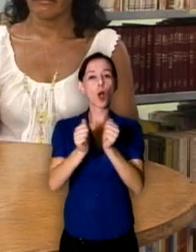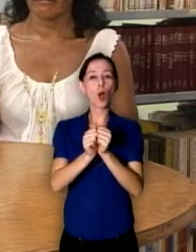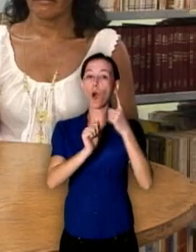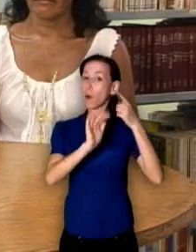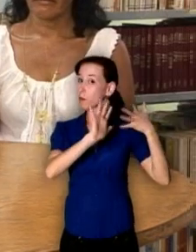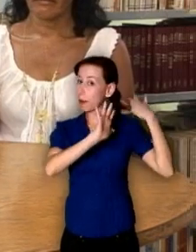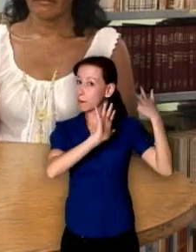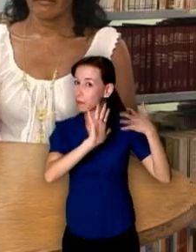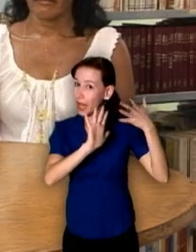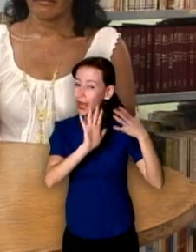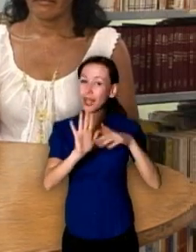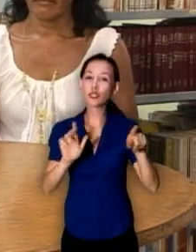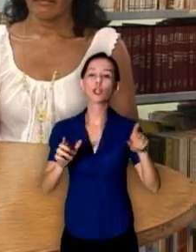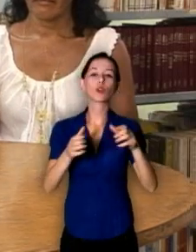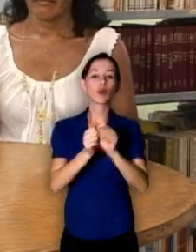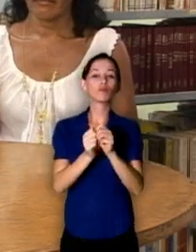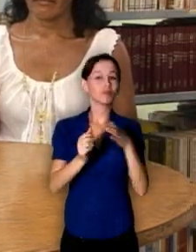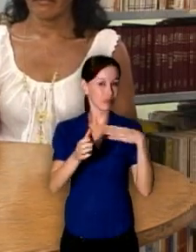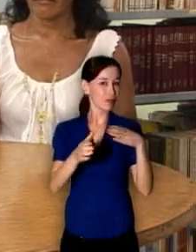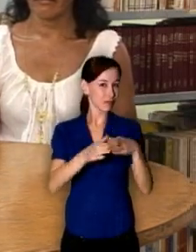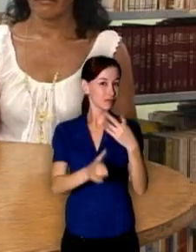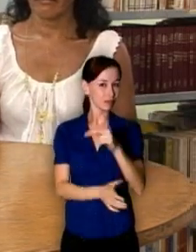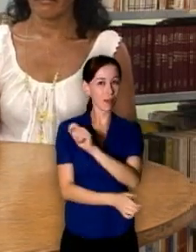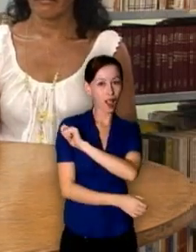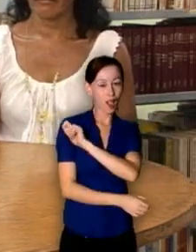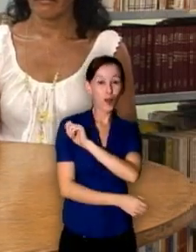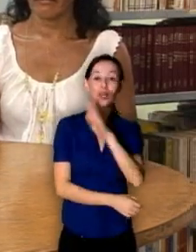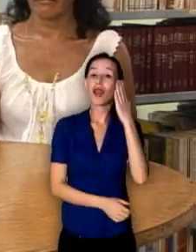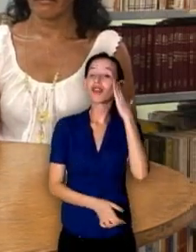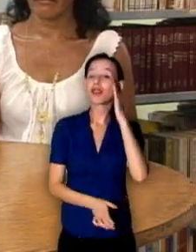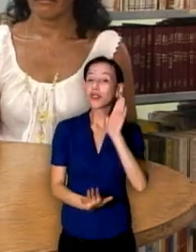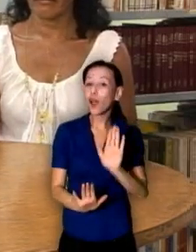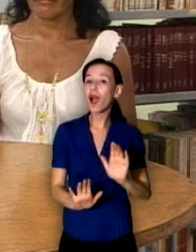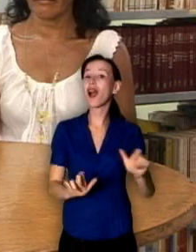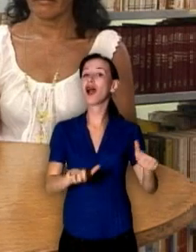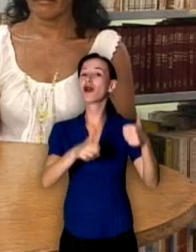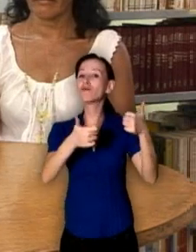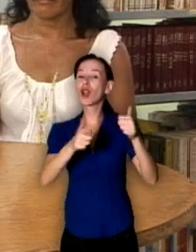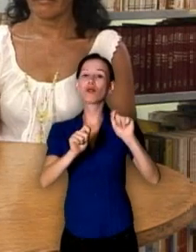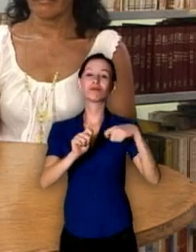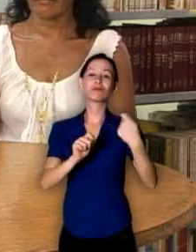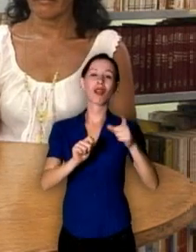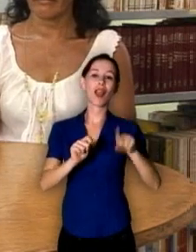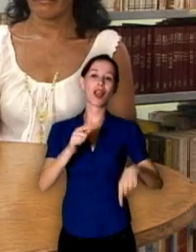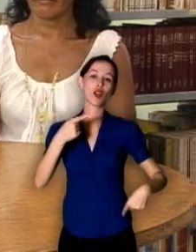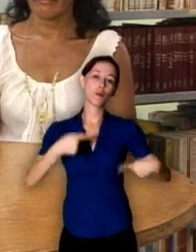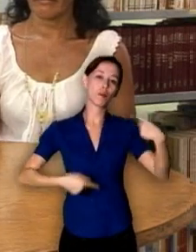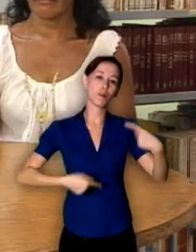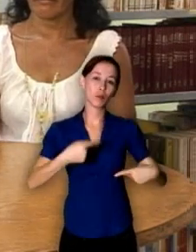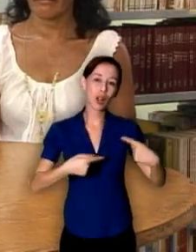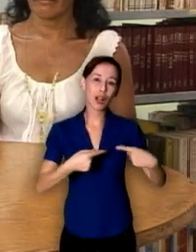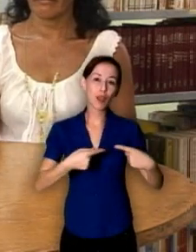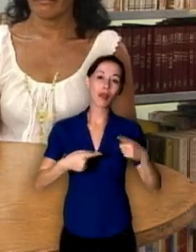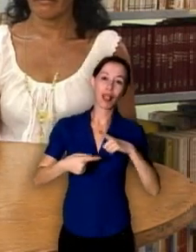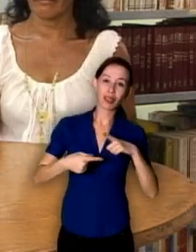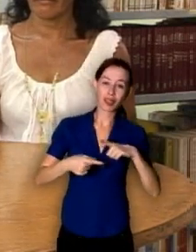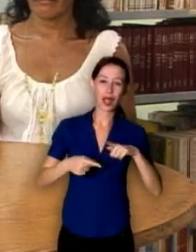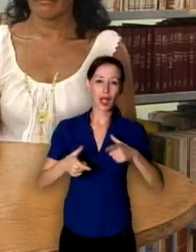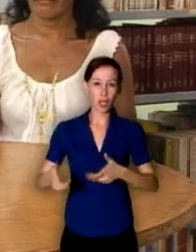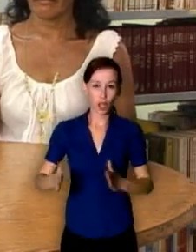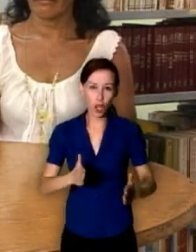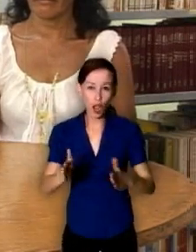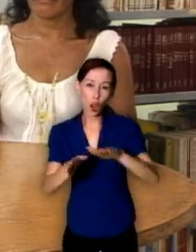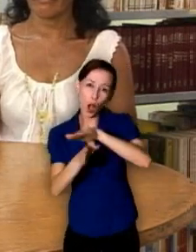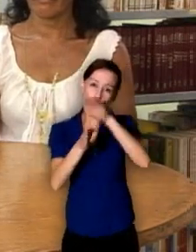realmente esclareceu para o grupo a respeito da polêmica de cobrir ou não